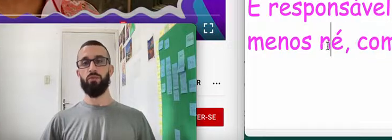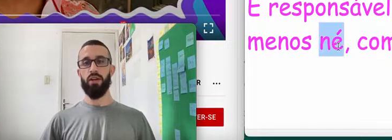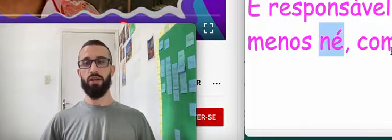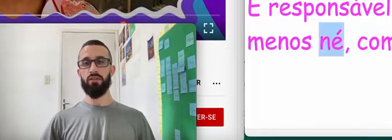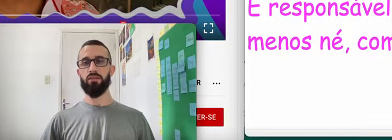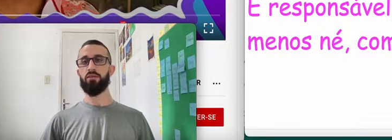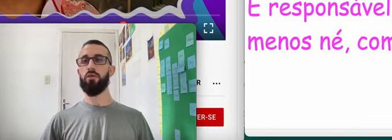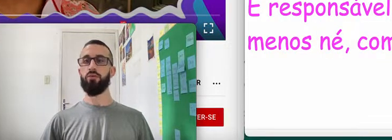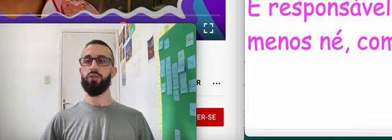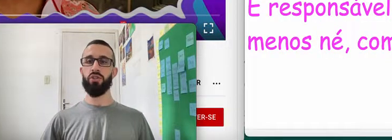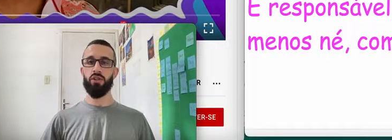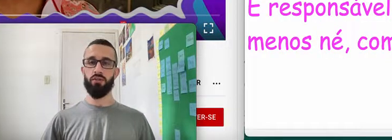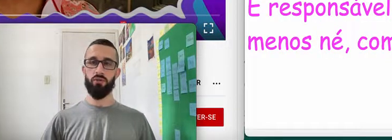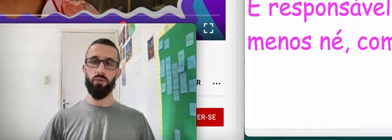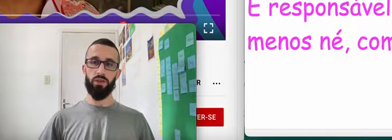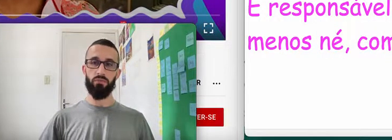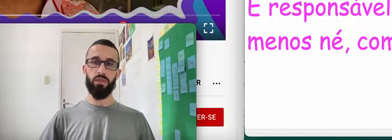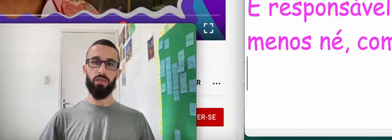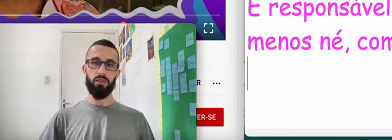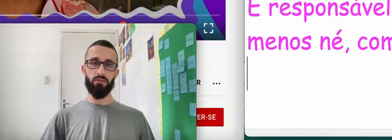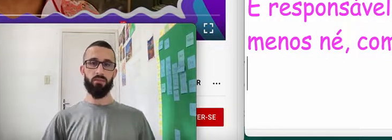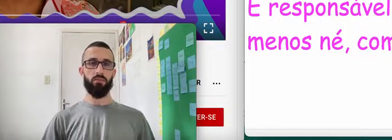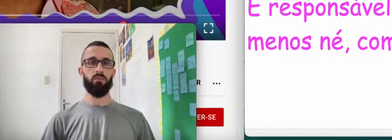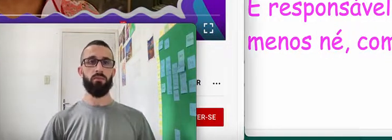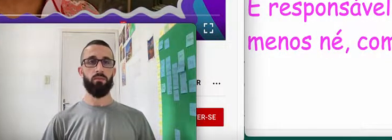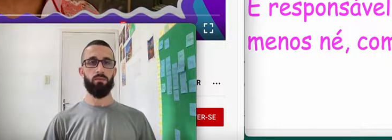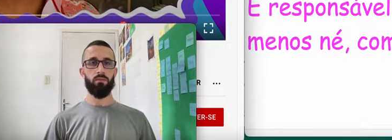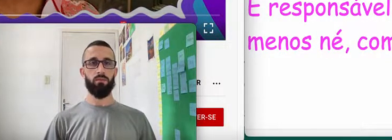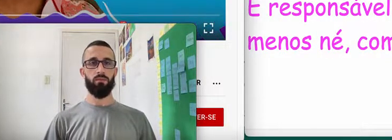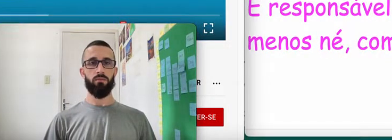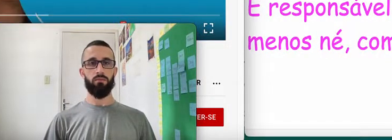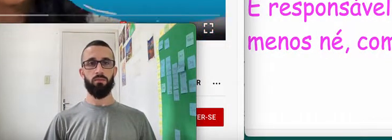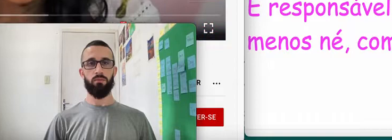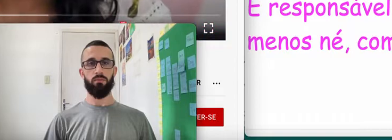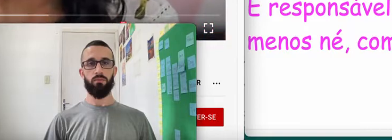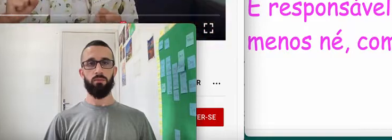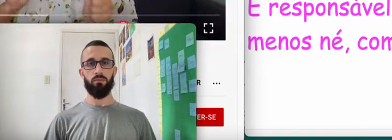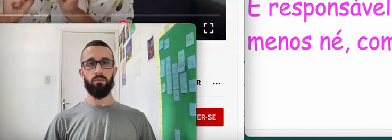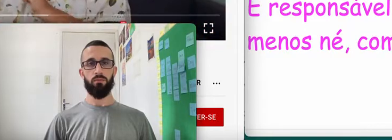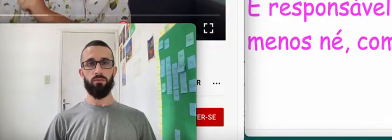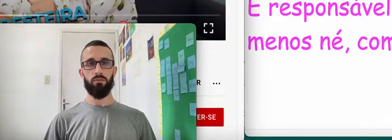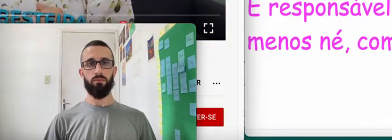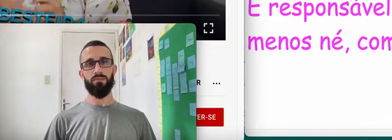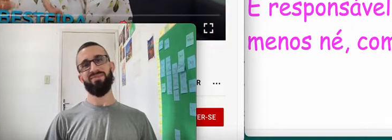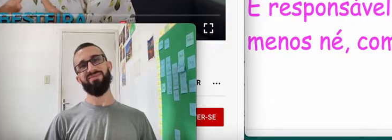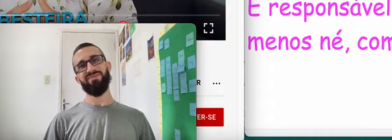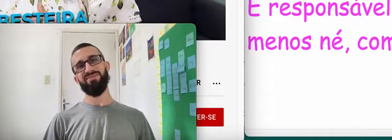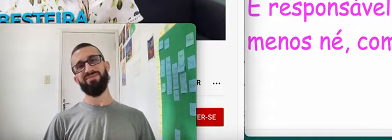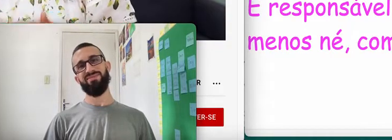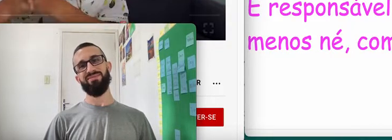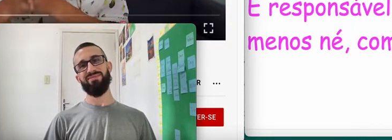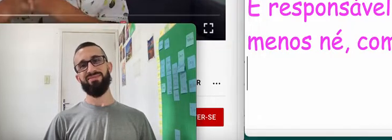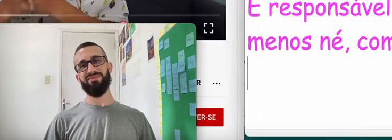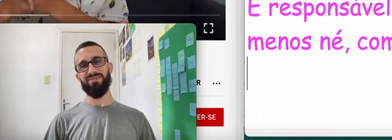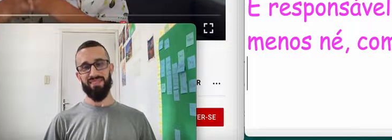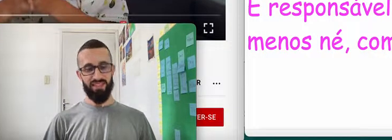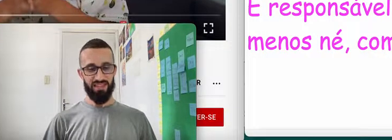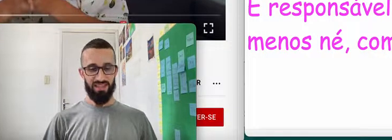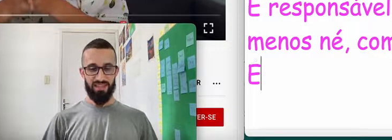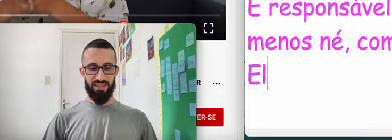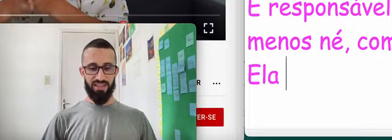Right? Com o dinheiro With the money Ela faz cada besteira Cada loucura